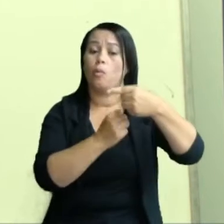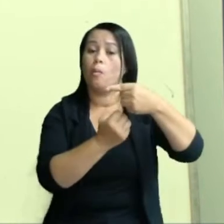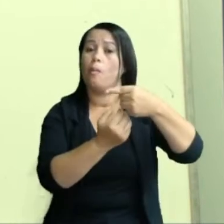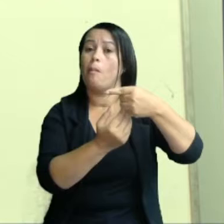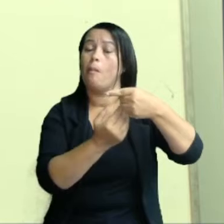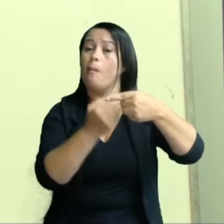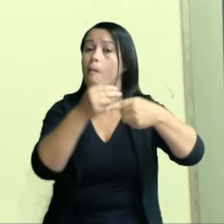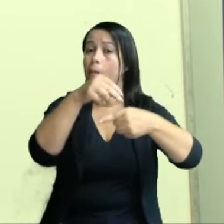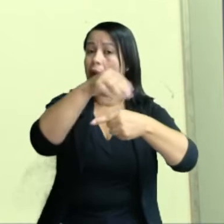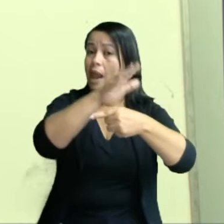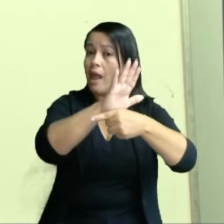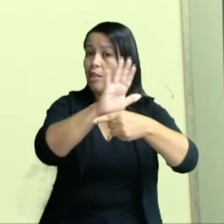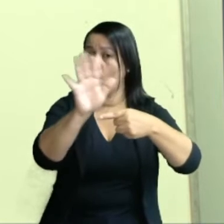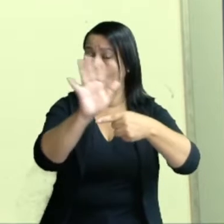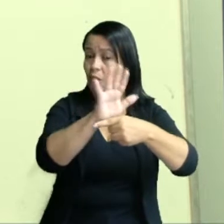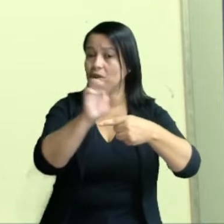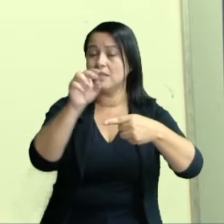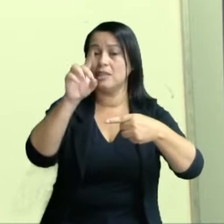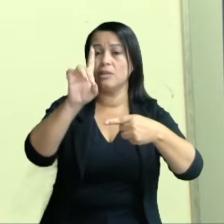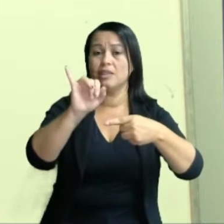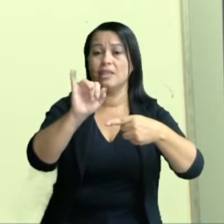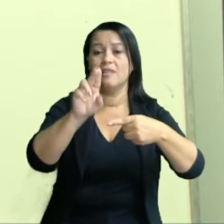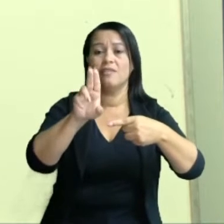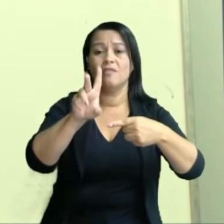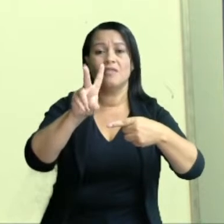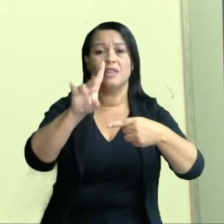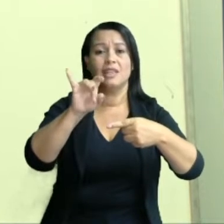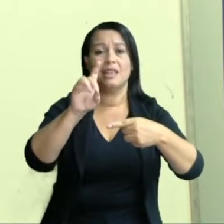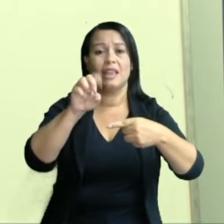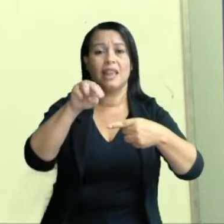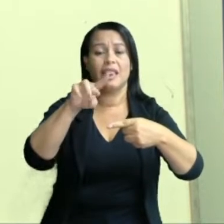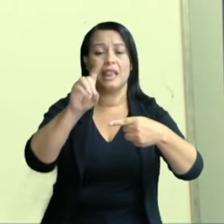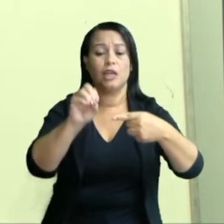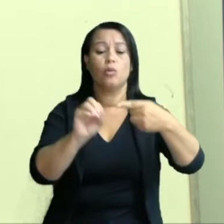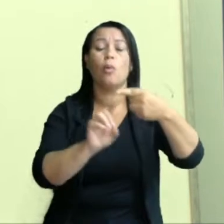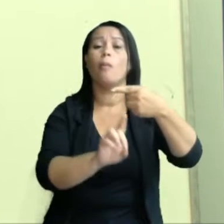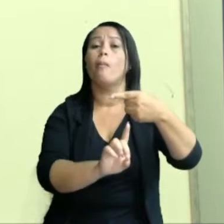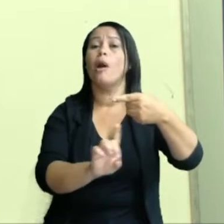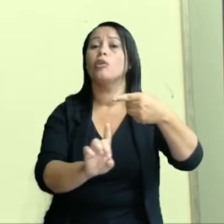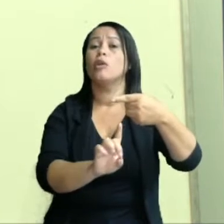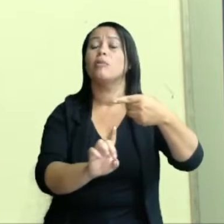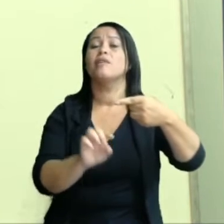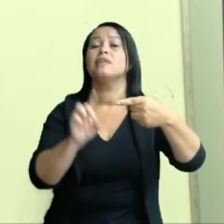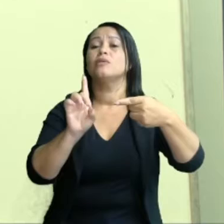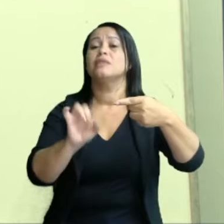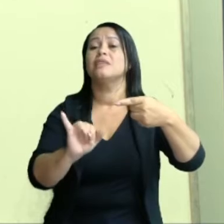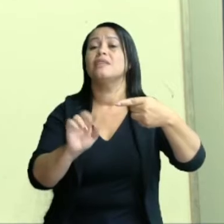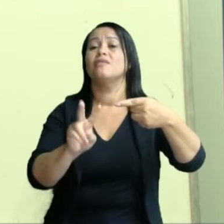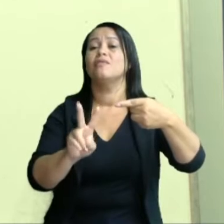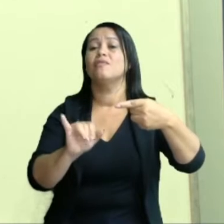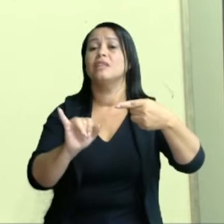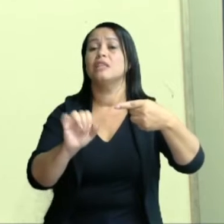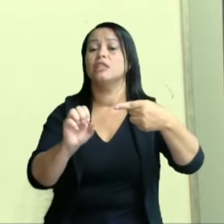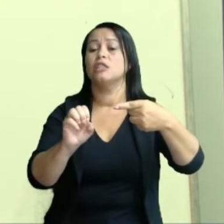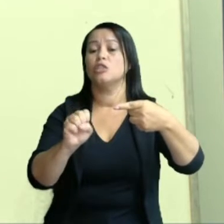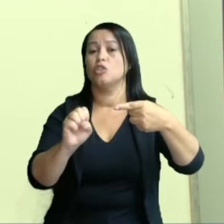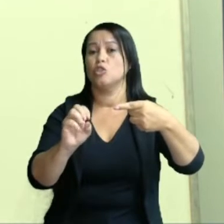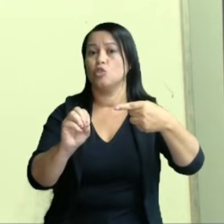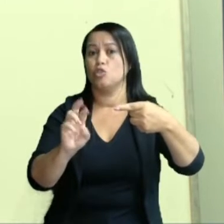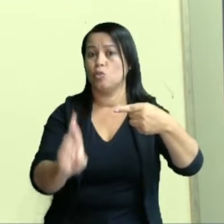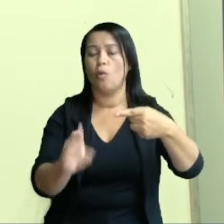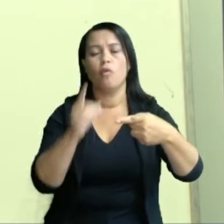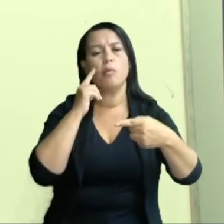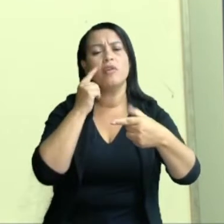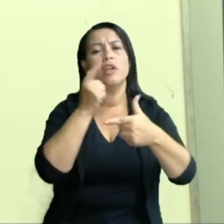meu dividendo, o meu denominador vai ser o meu divisor, tá certo? E eu